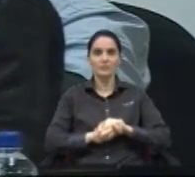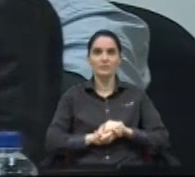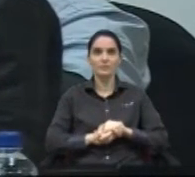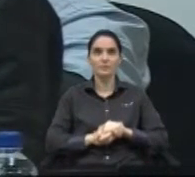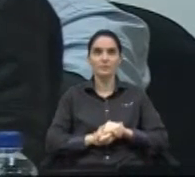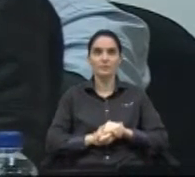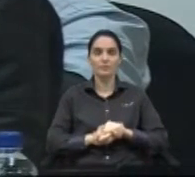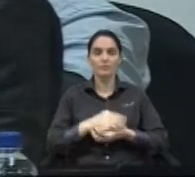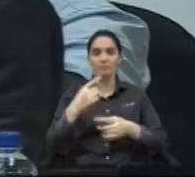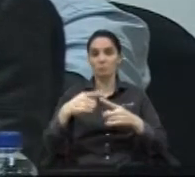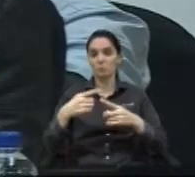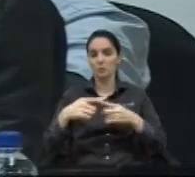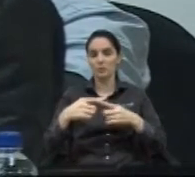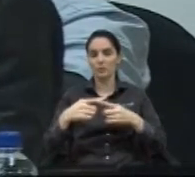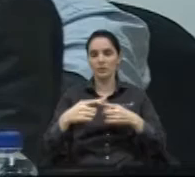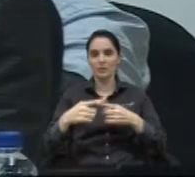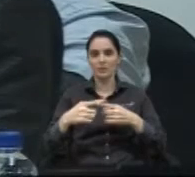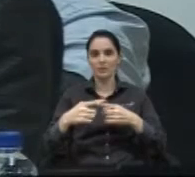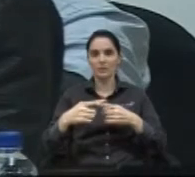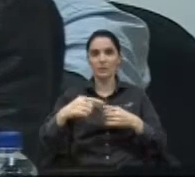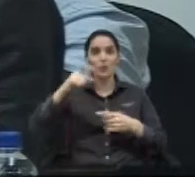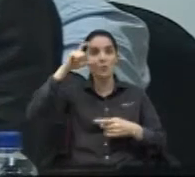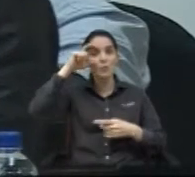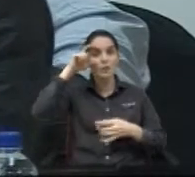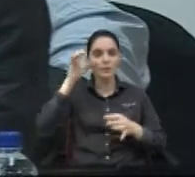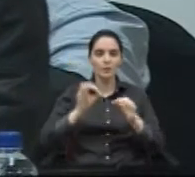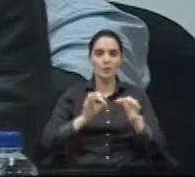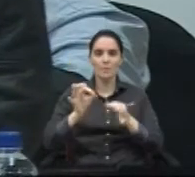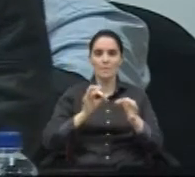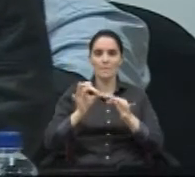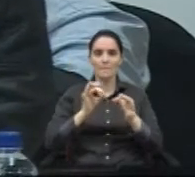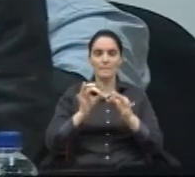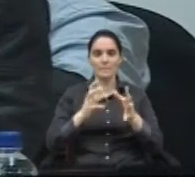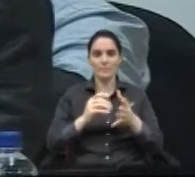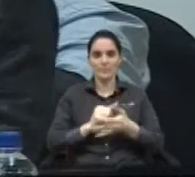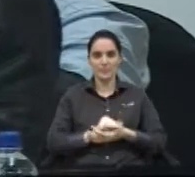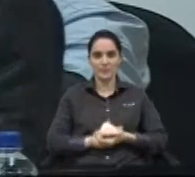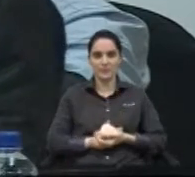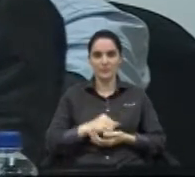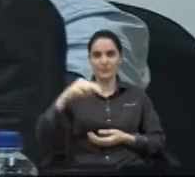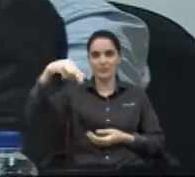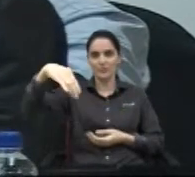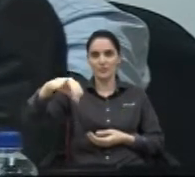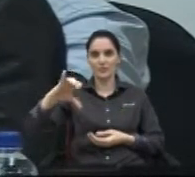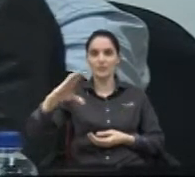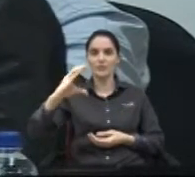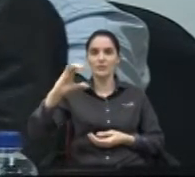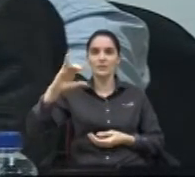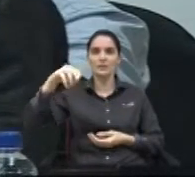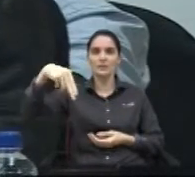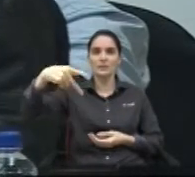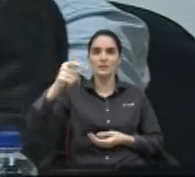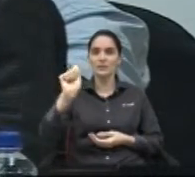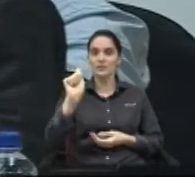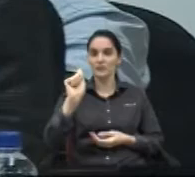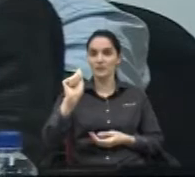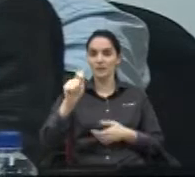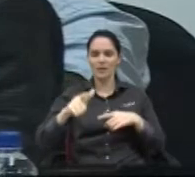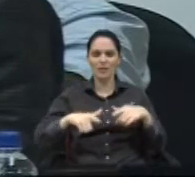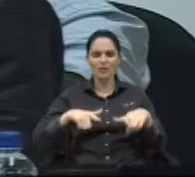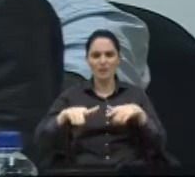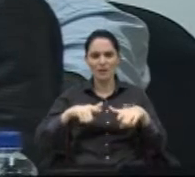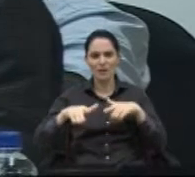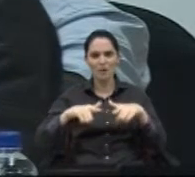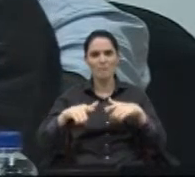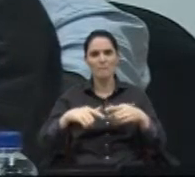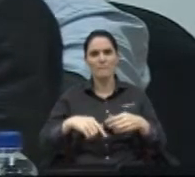eu que fiz esse projeto, porque é uma pessoa tão enraizada na cidade, que faz tanto trabalho, se doa tanto para a